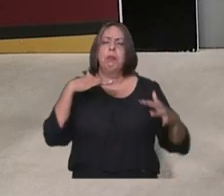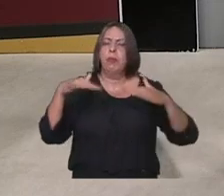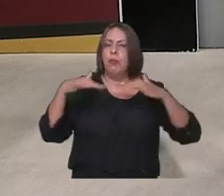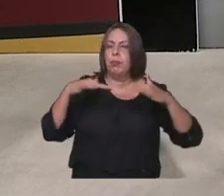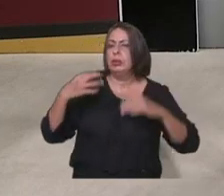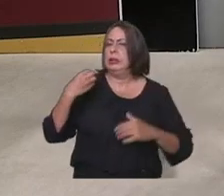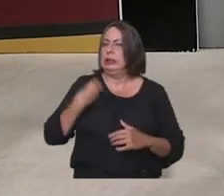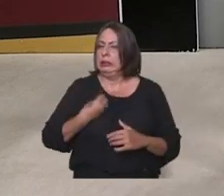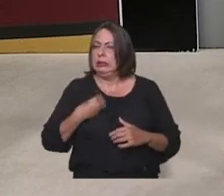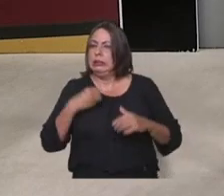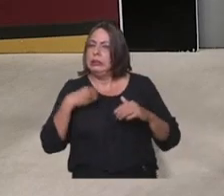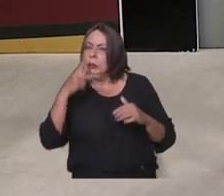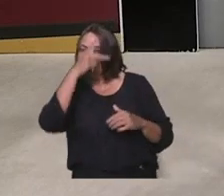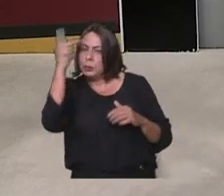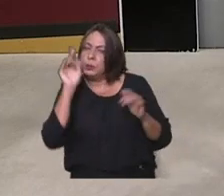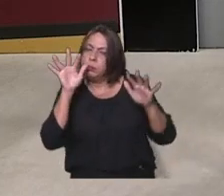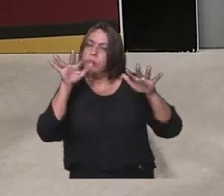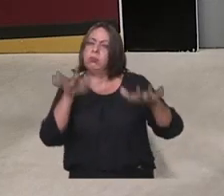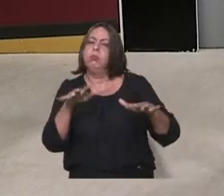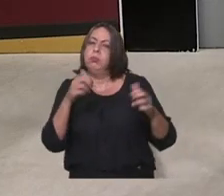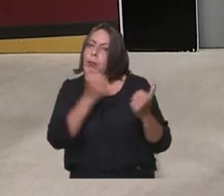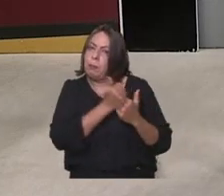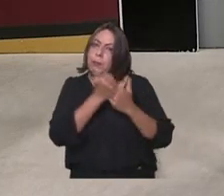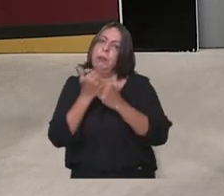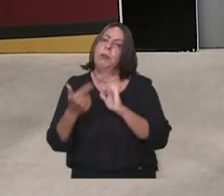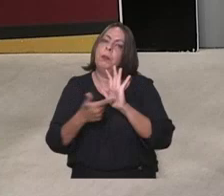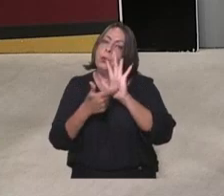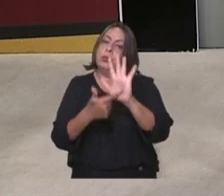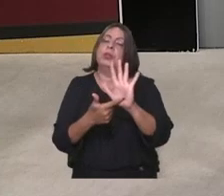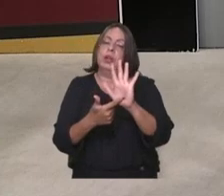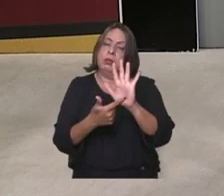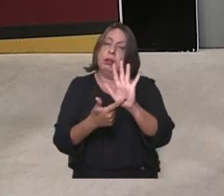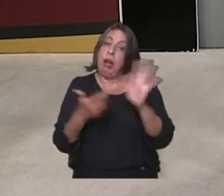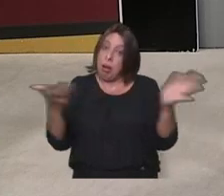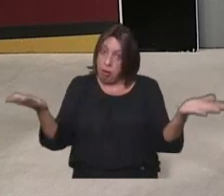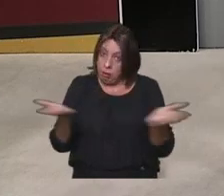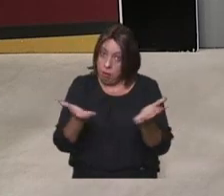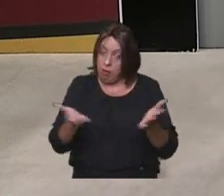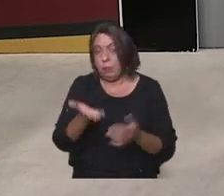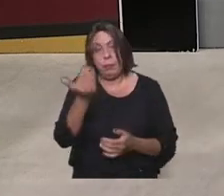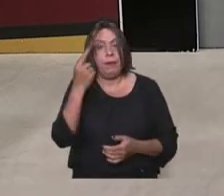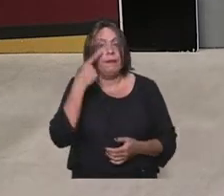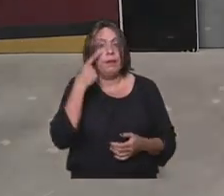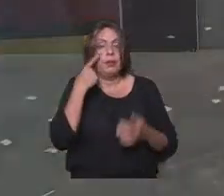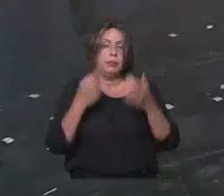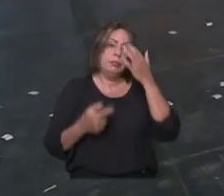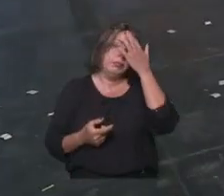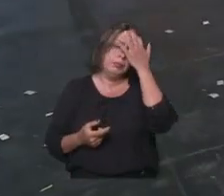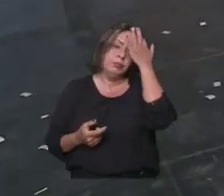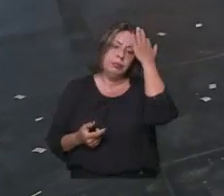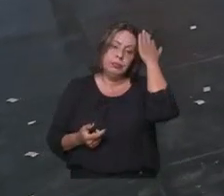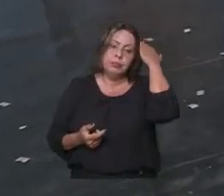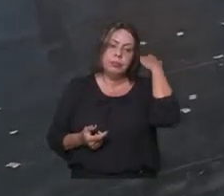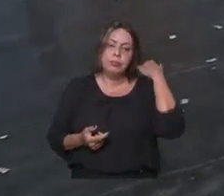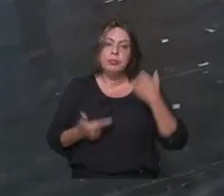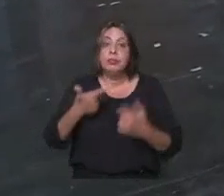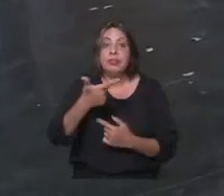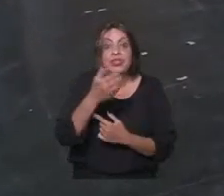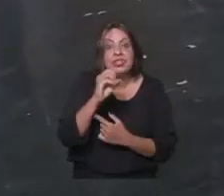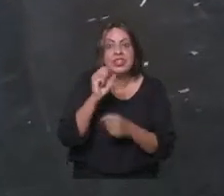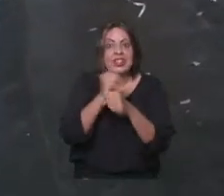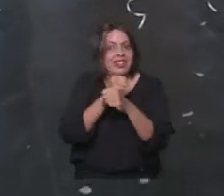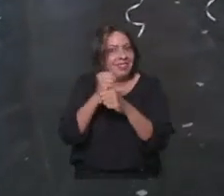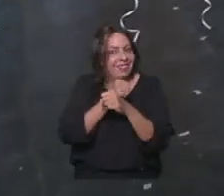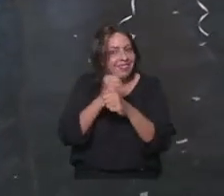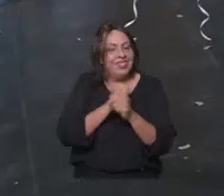presença de público lá apoiando o GAC. E a gente mostra um pedacinho do que rolou lá agora. Vamos ver, roda aí. 20 anos do